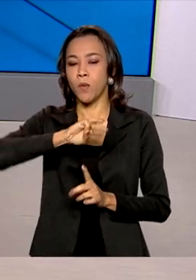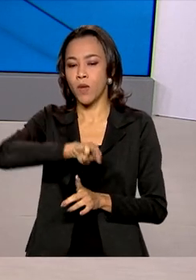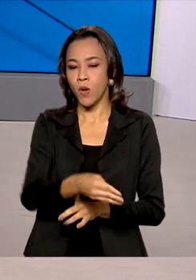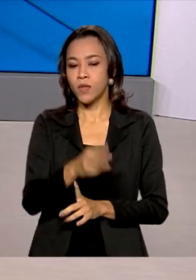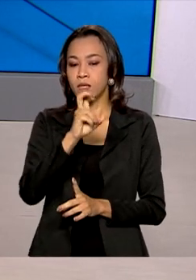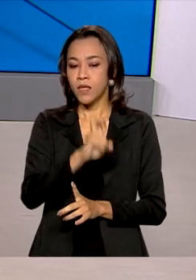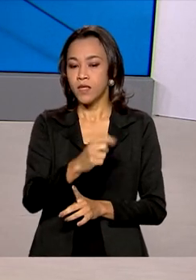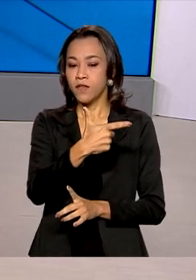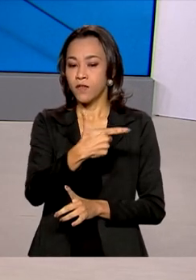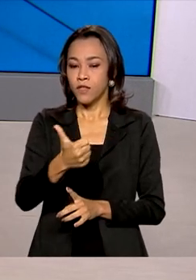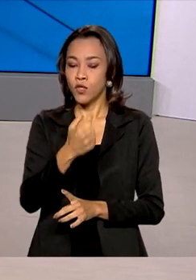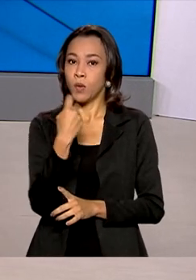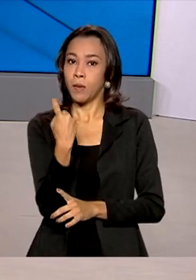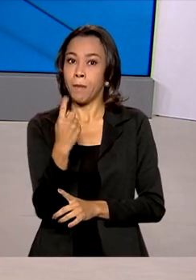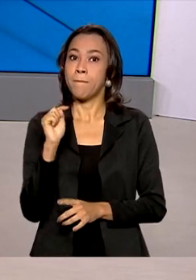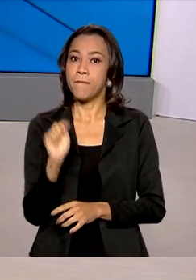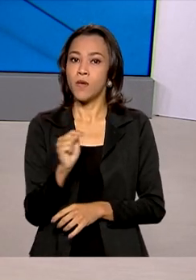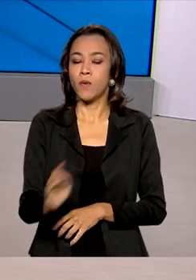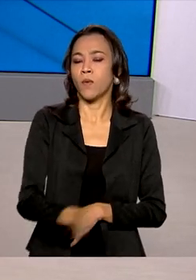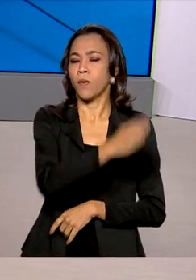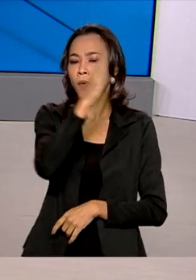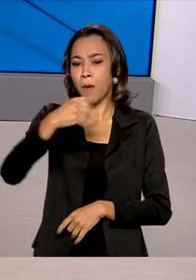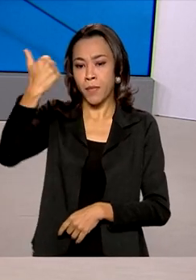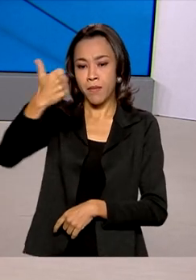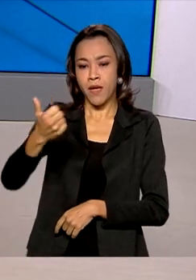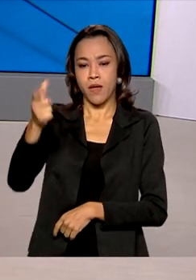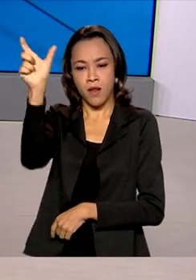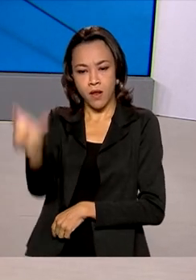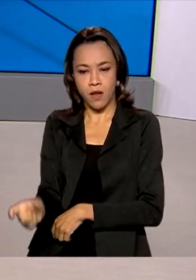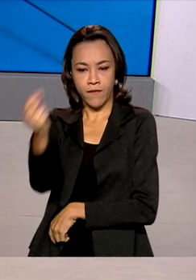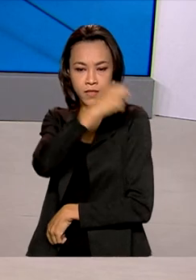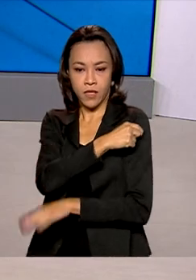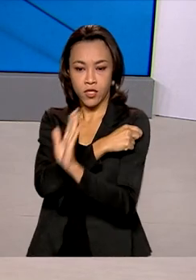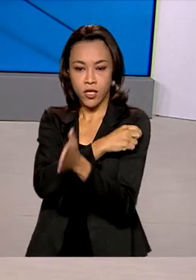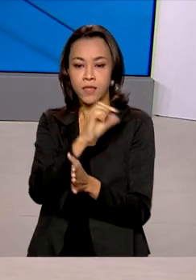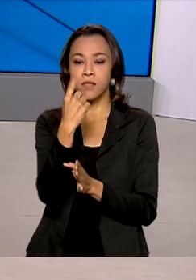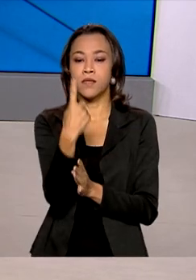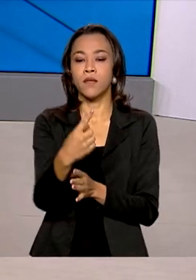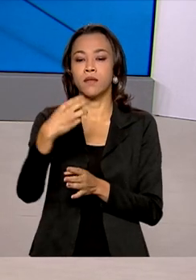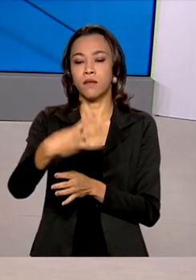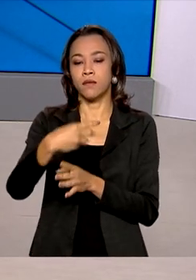195.521.000. As pessoas vacinadas com a primeira dose,